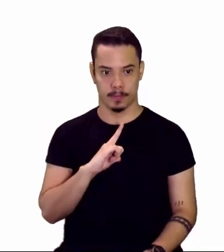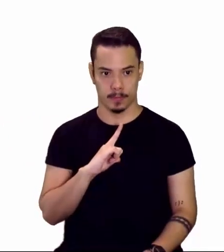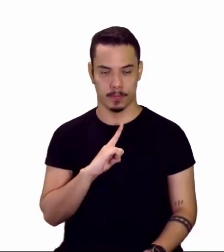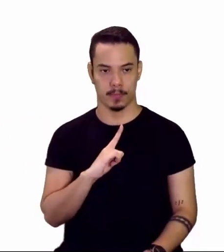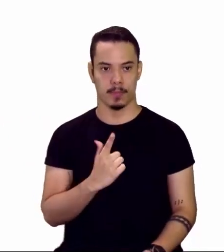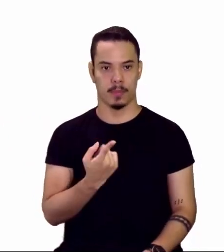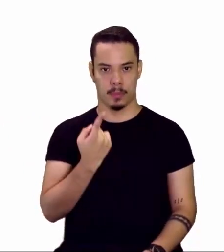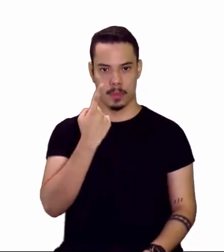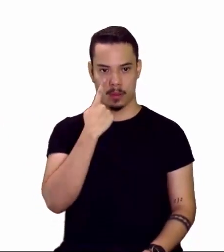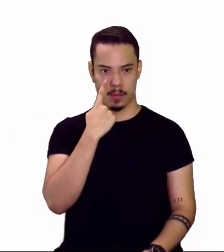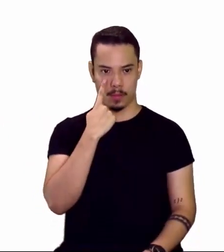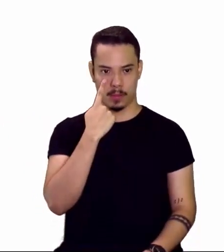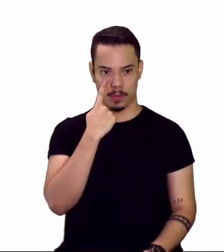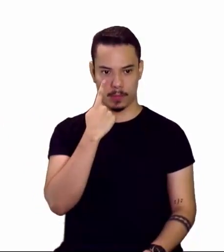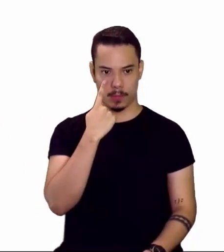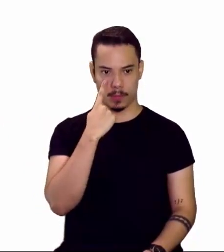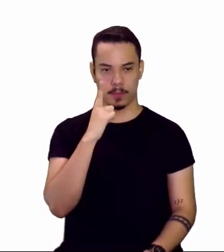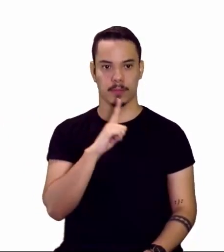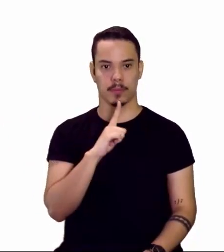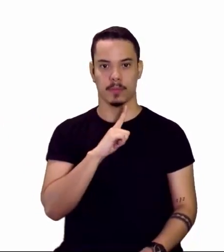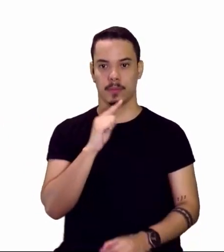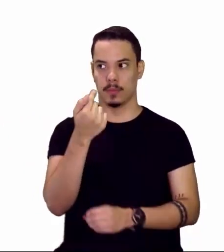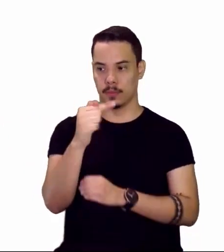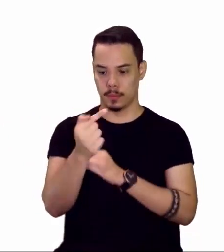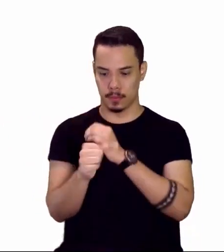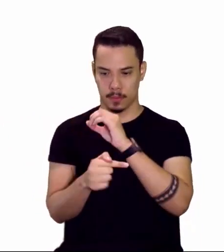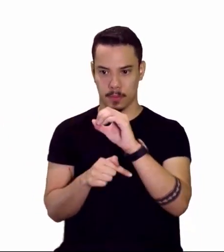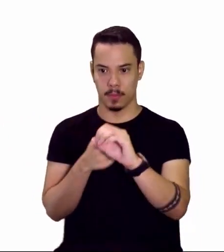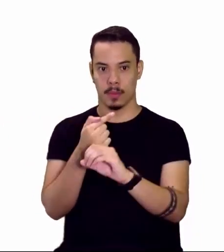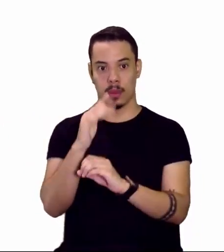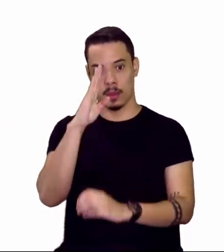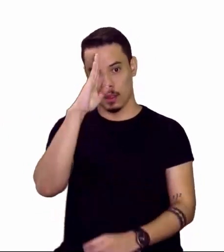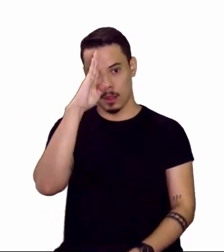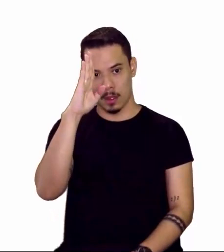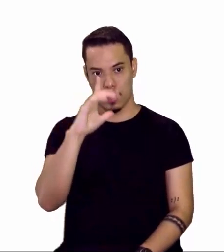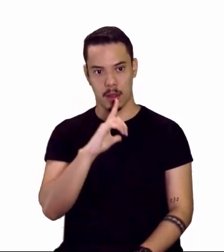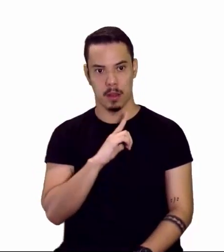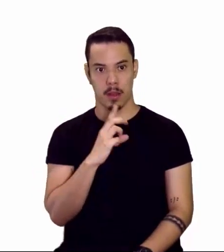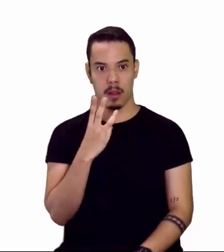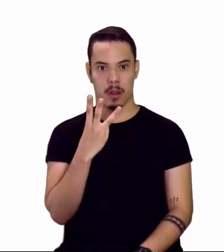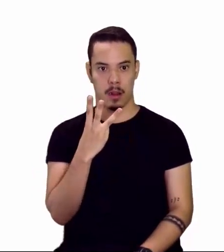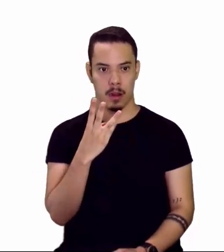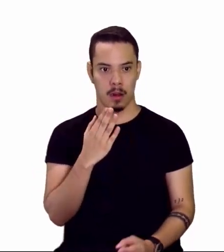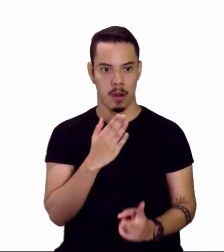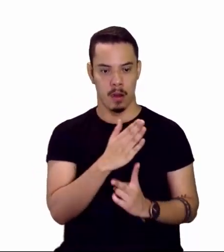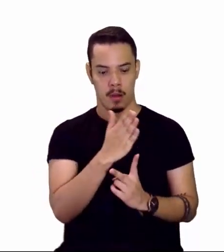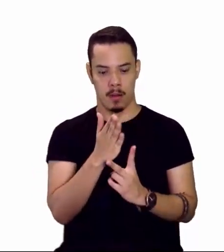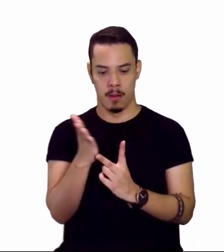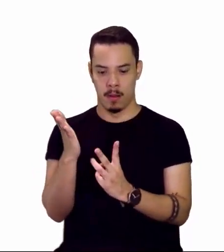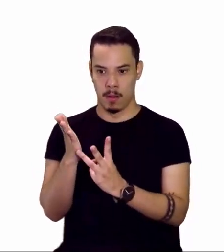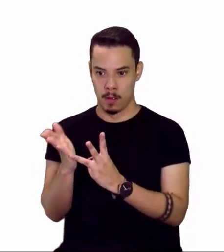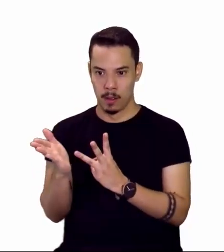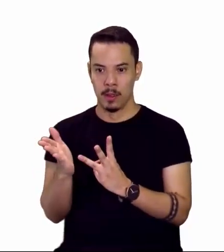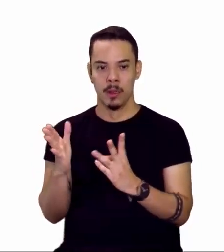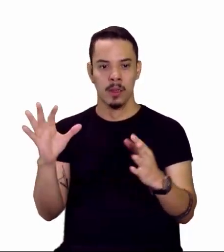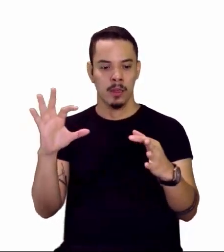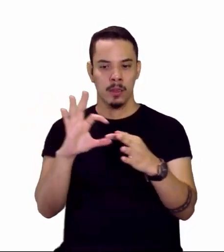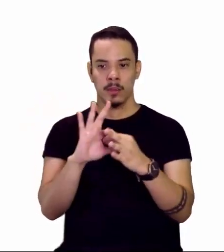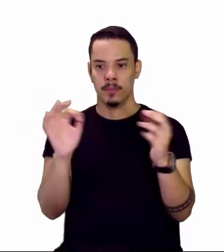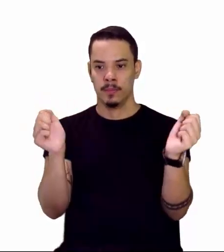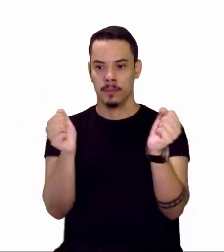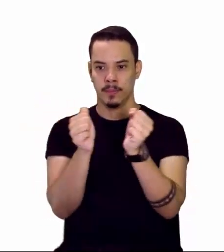veja bem agora, um átomo central com 3 átomos do elemento químico ligados a